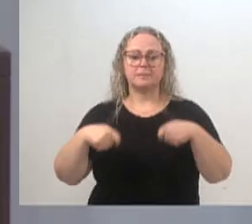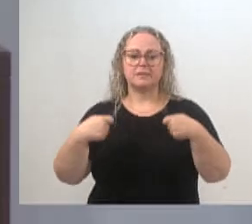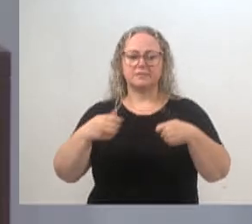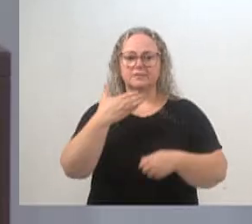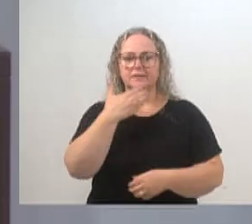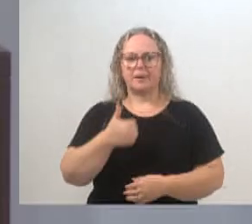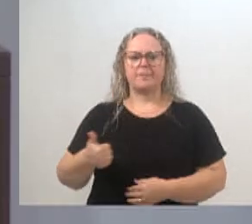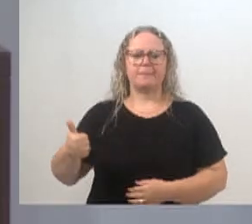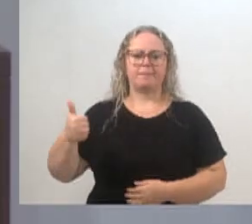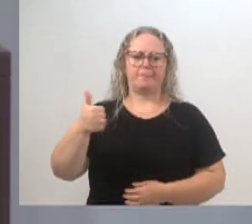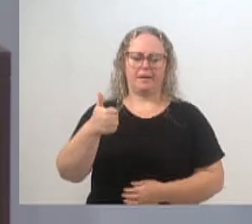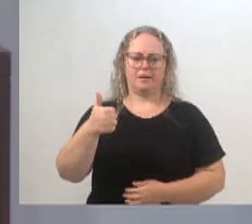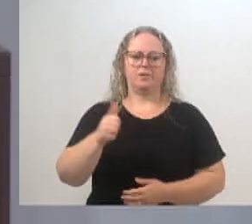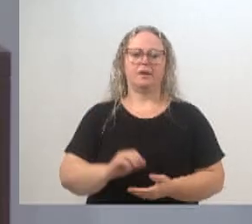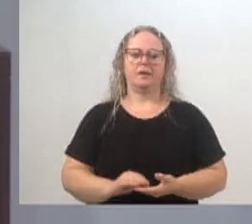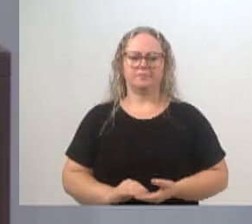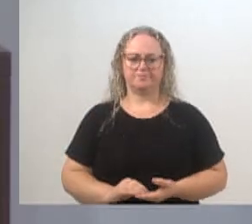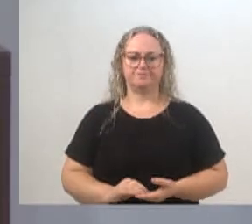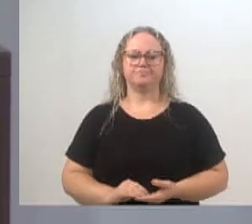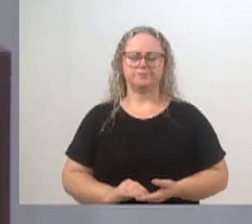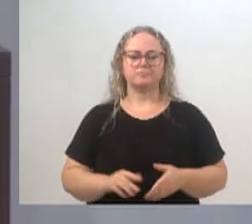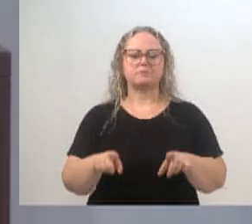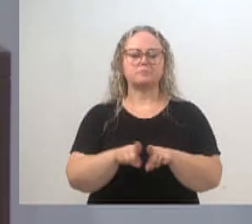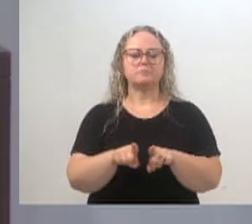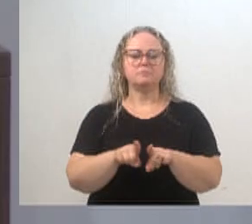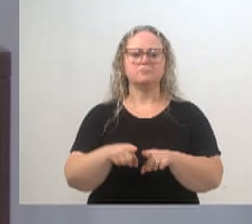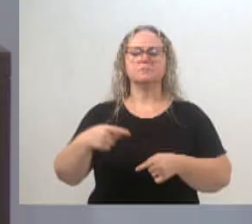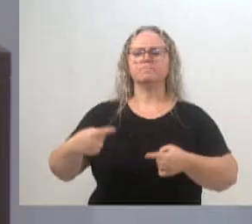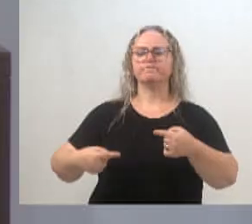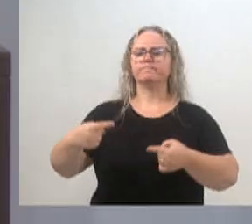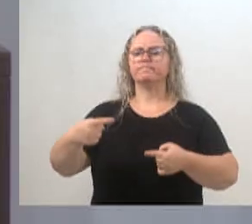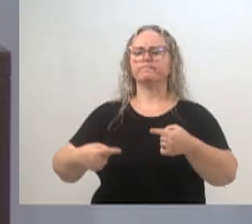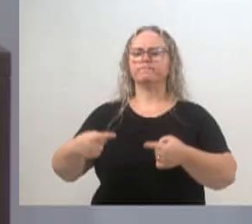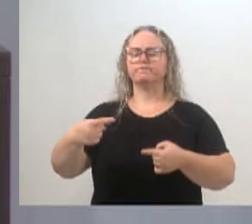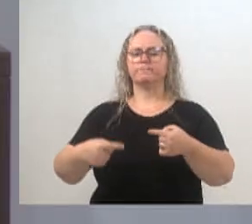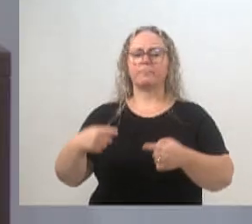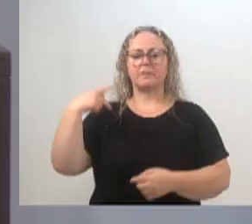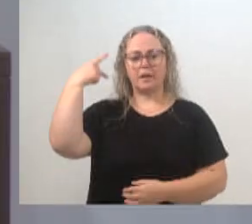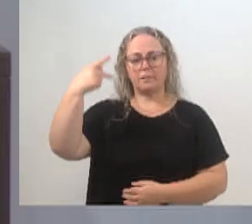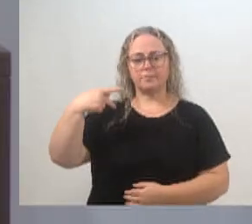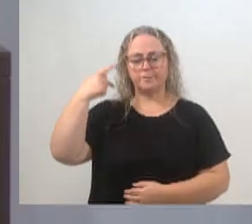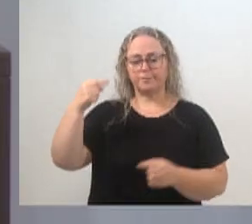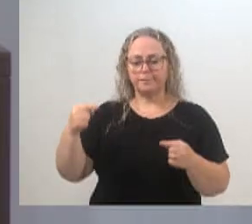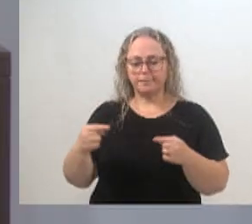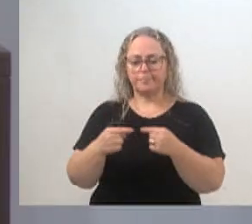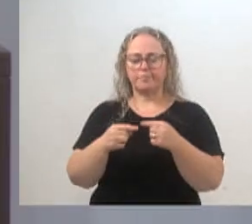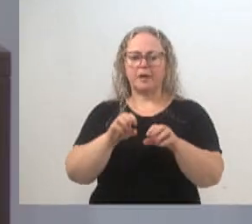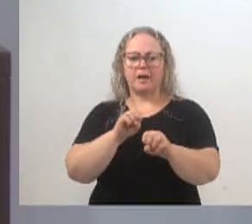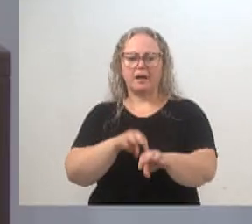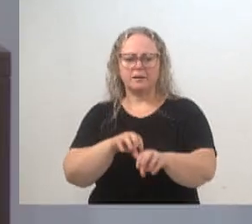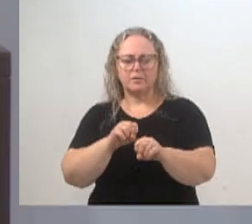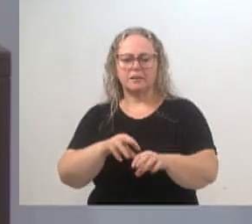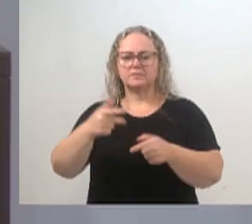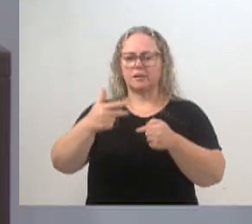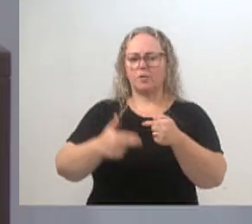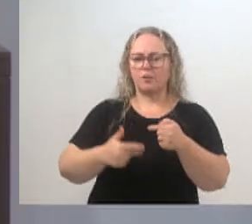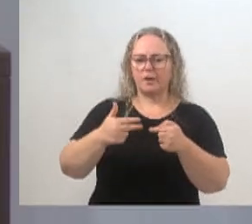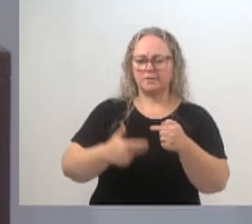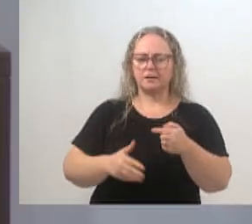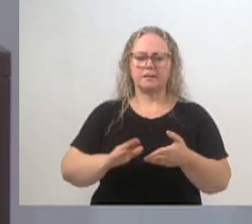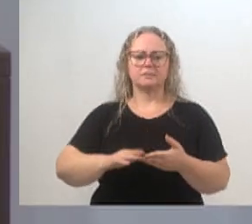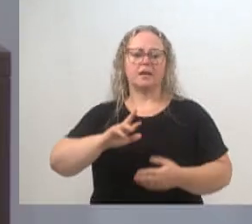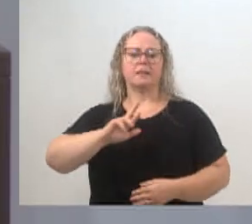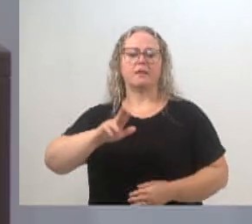que a gente precisa debater uma política de educação, professor Gilson, com qualidade, a gente não fala para acabar